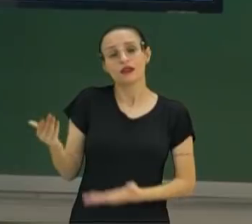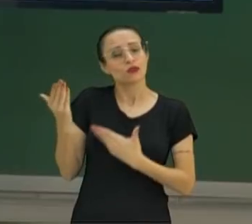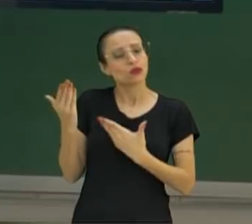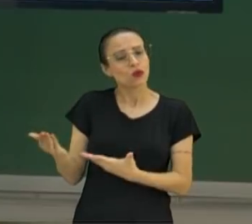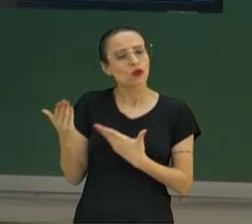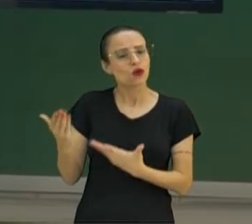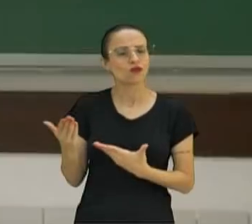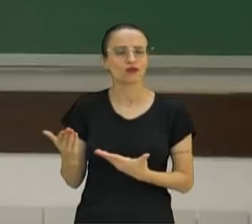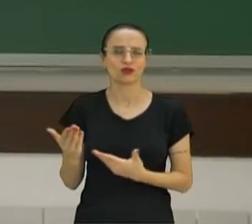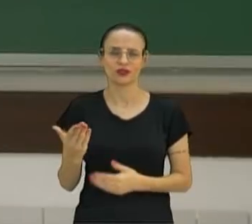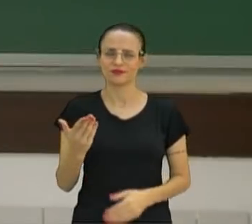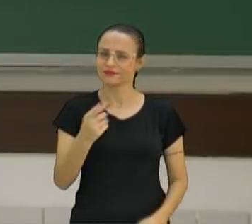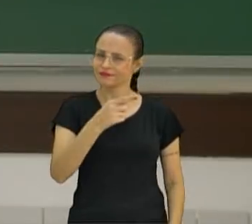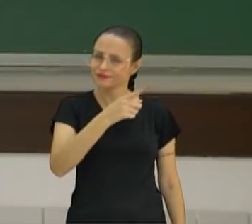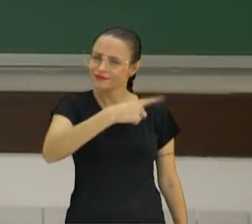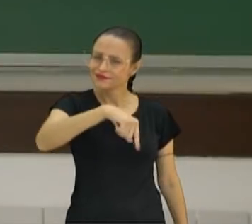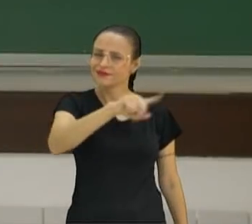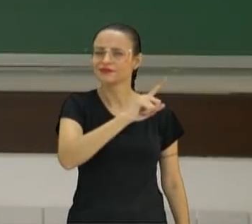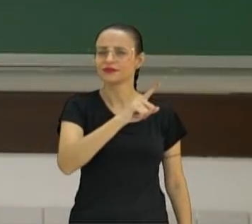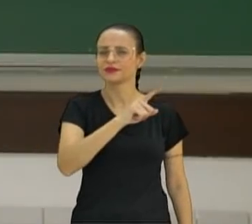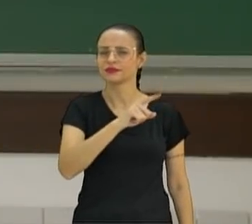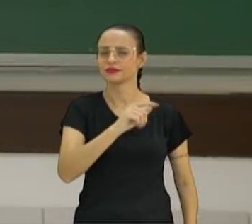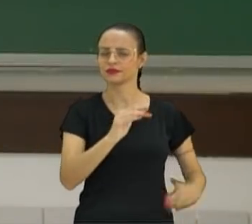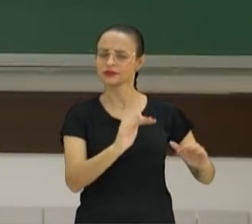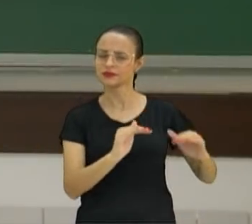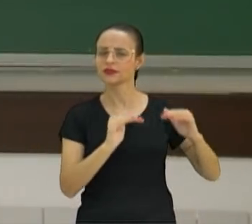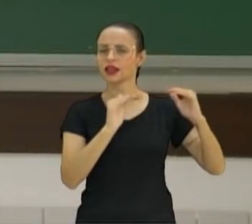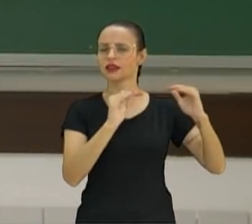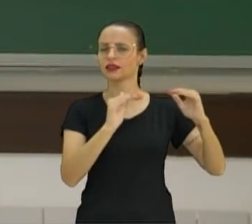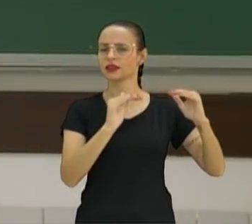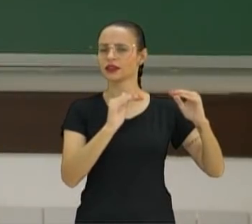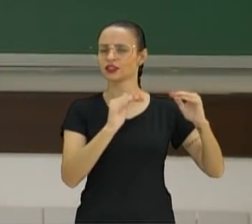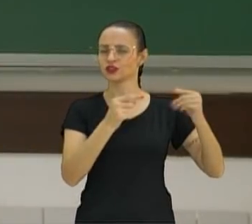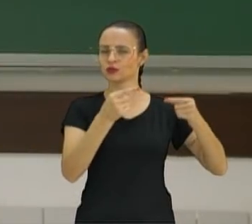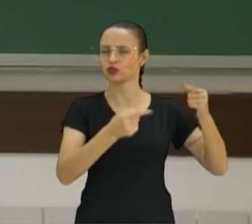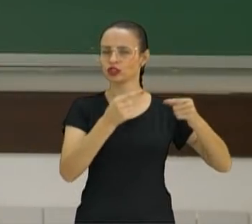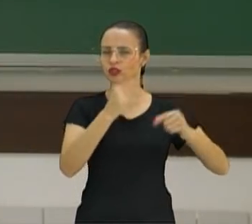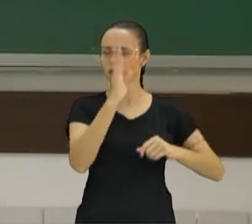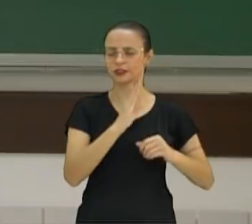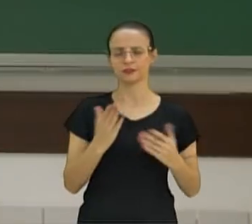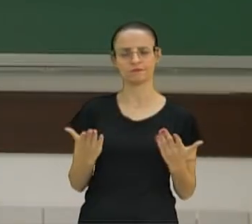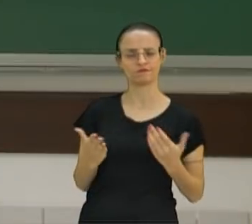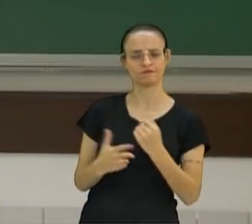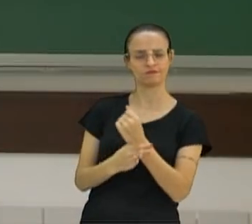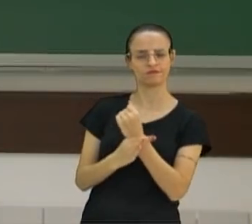monarca deixava aí parte da elite política do Brasil insegura com